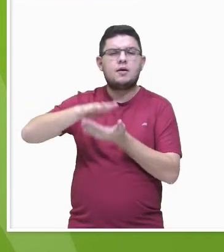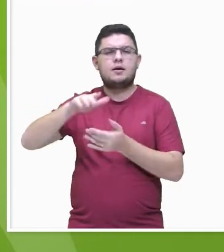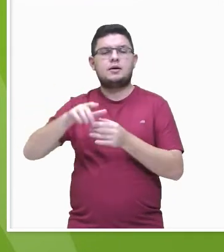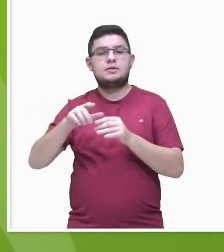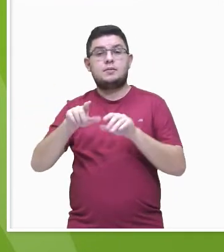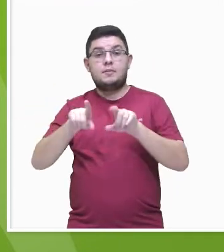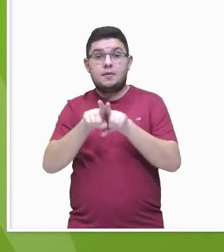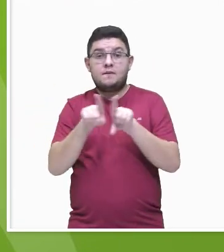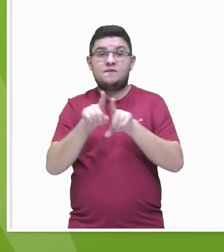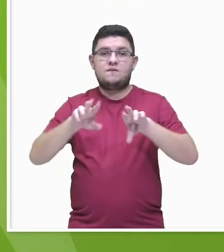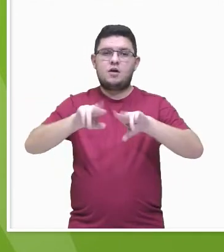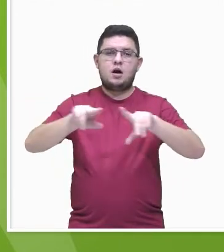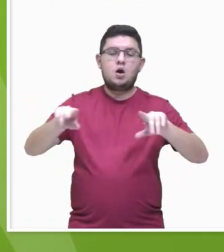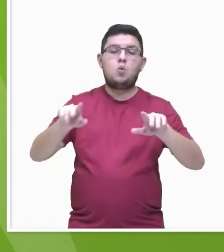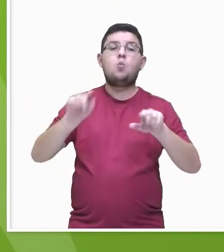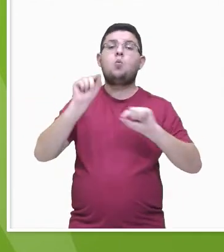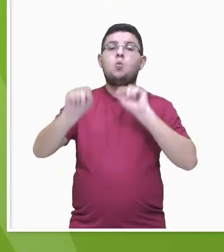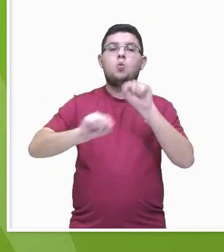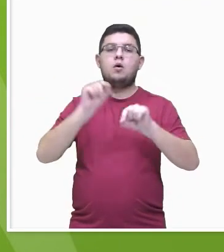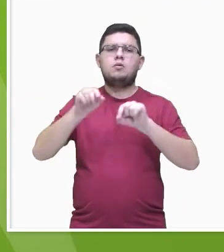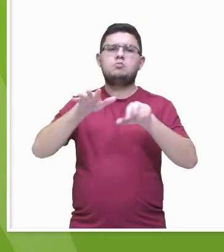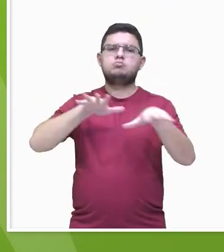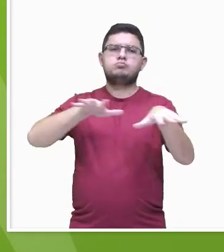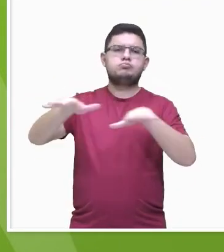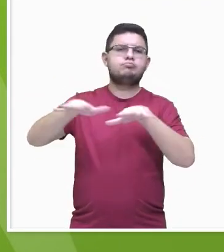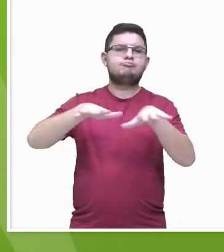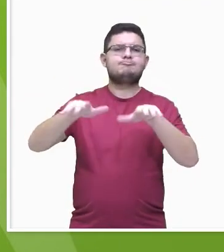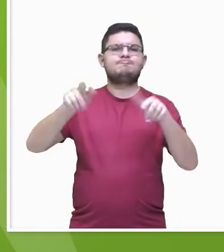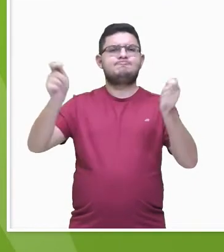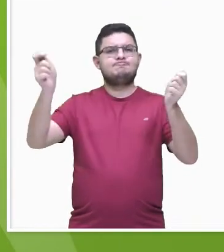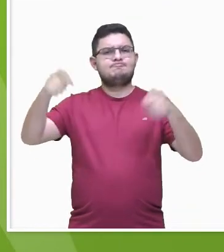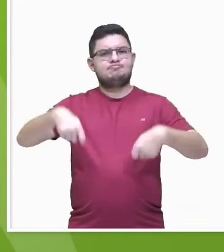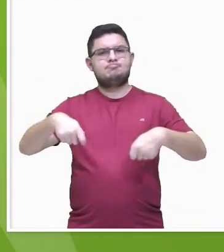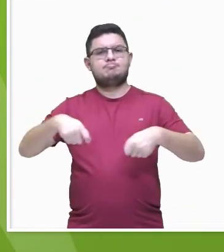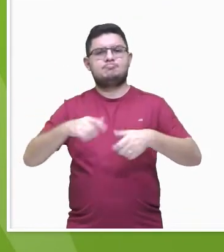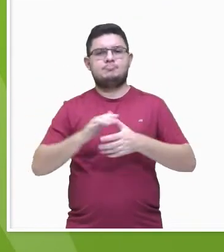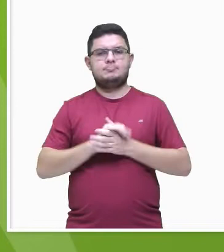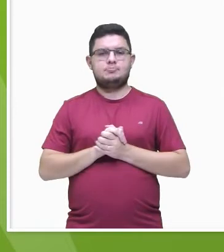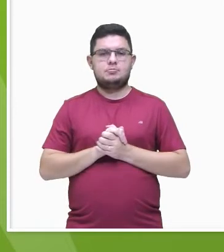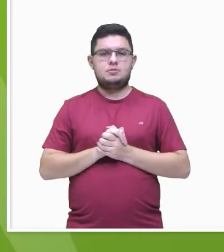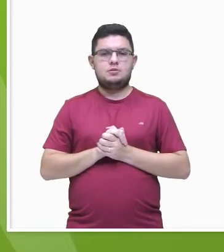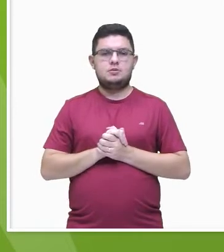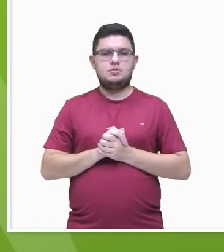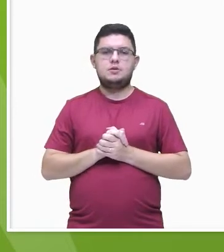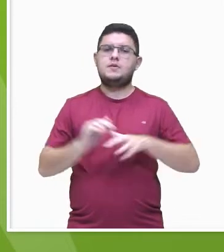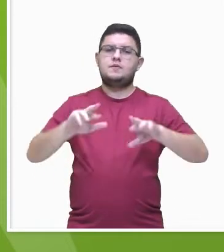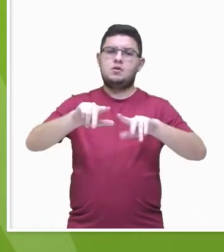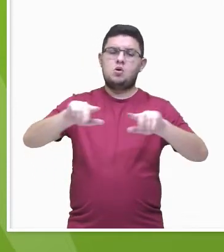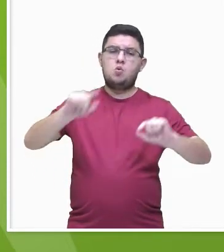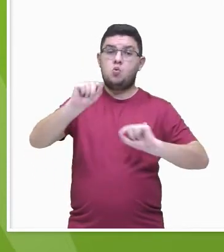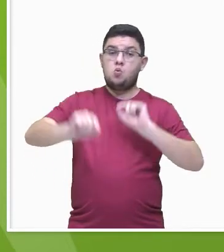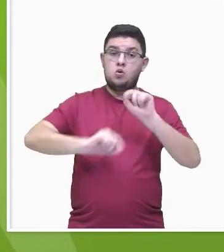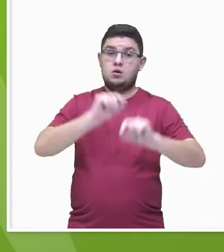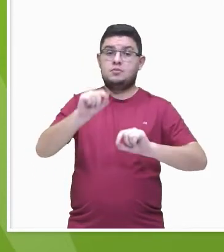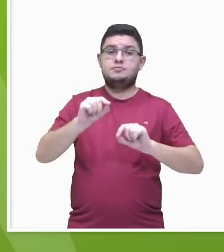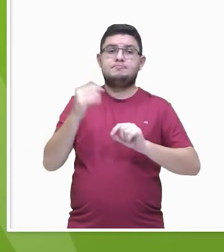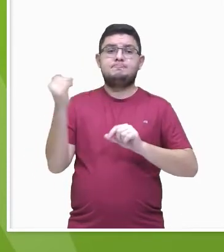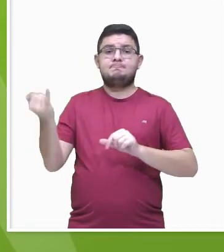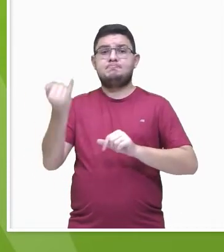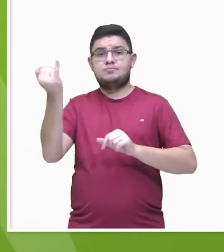locomover, tá? Então, através desse sistema que vai ser útil para outras funções, a gente vai ver ao longo da nossa aula, as estrelas do mar,